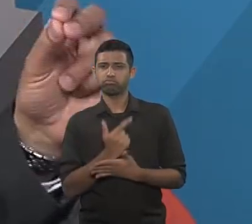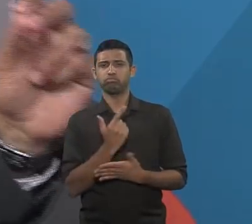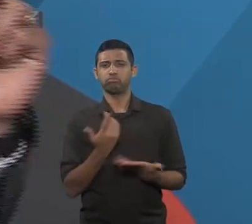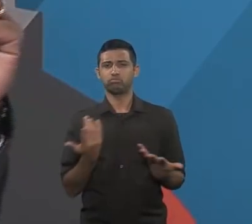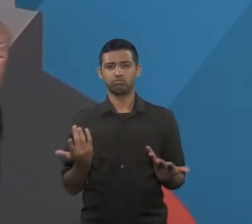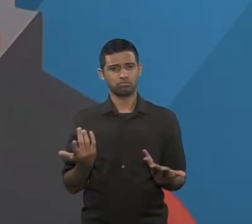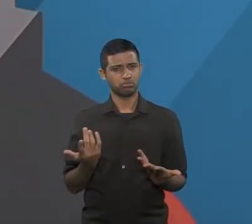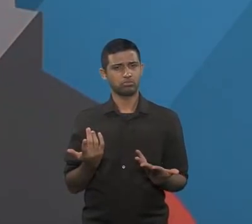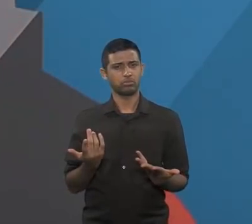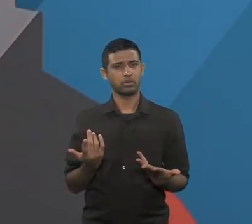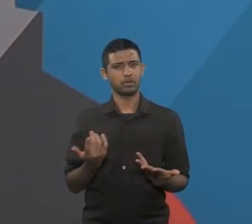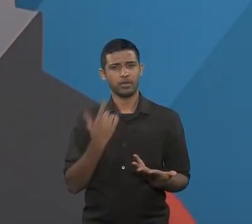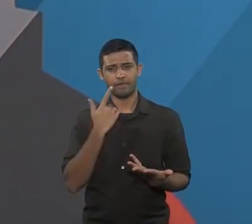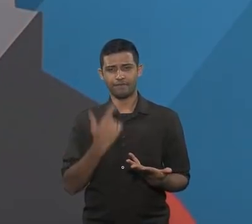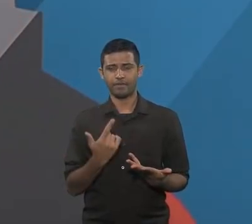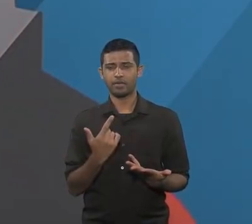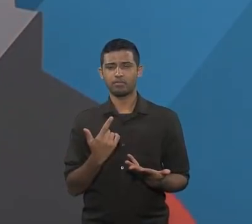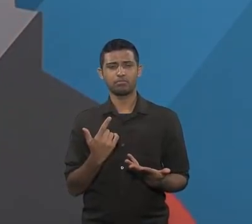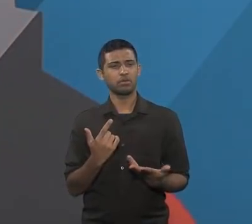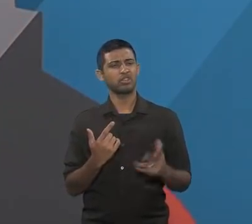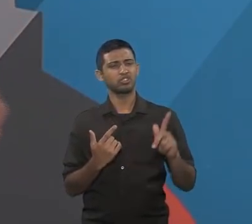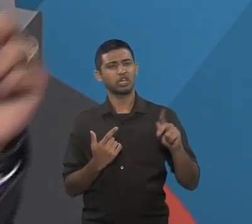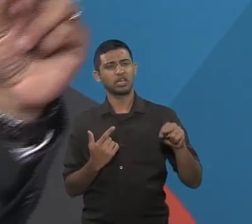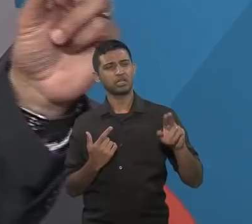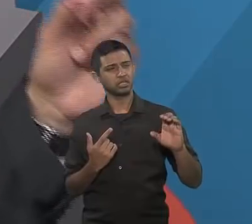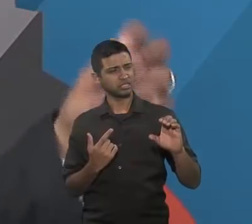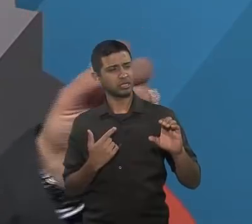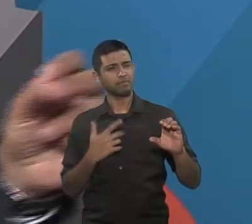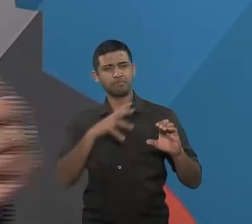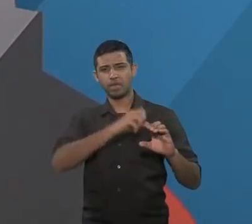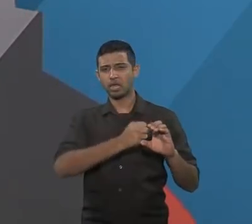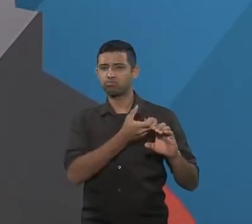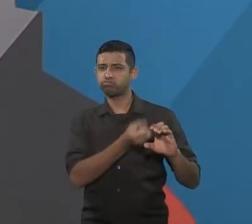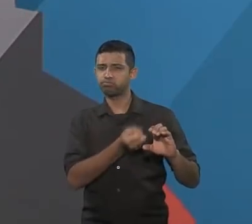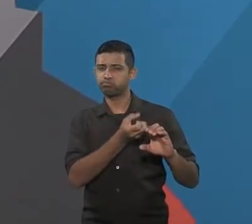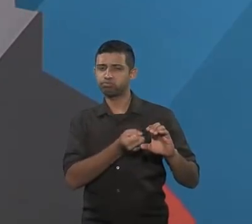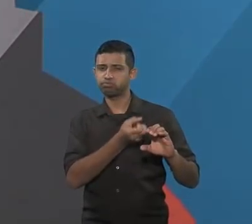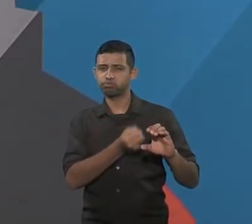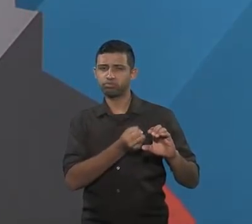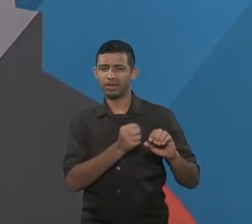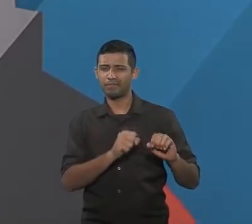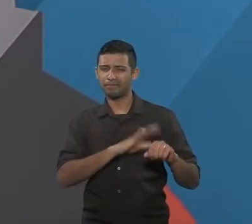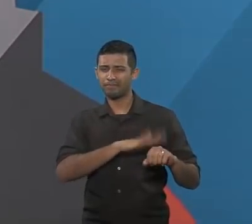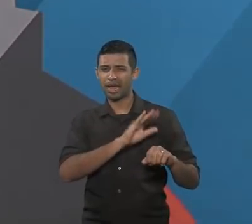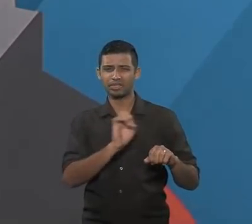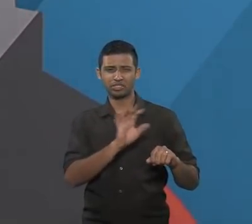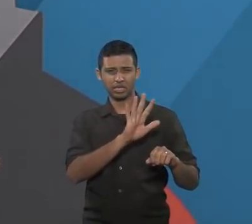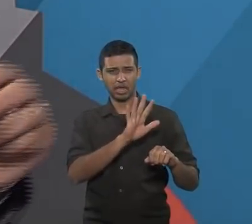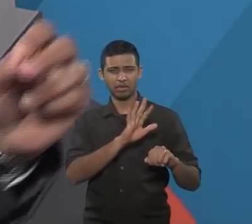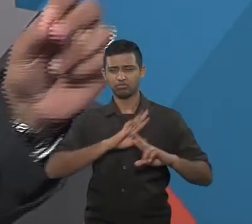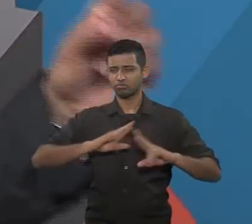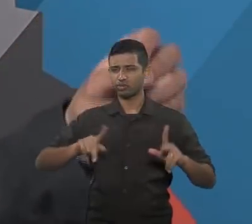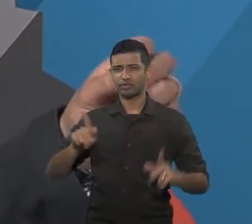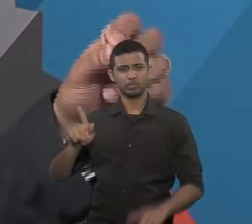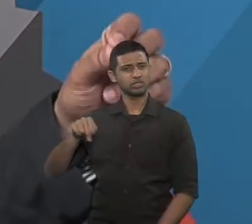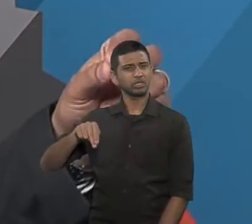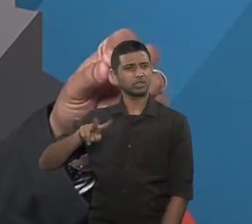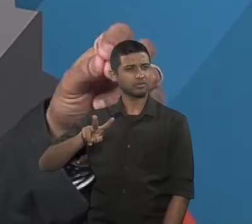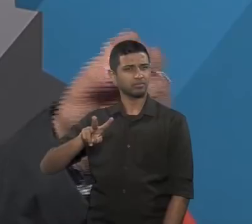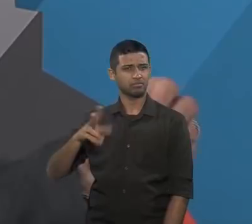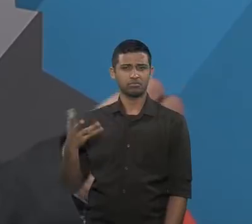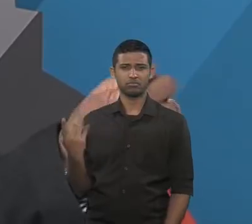na ponta, que abastece o GNC, pagar uma tarifa mais cara do que o GNV,